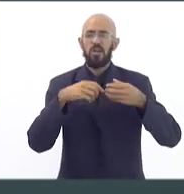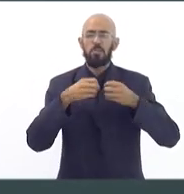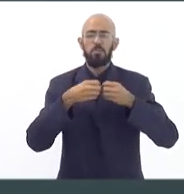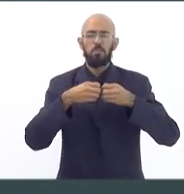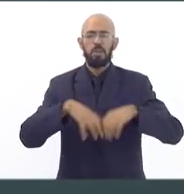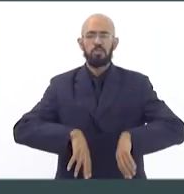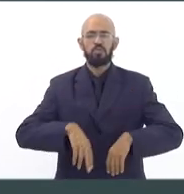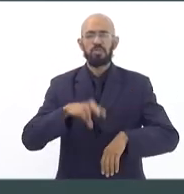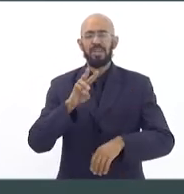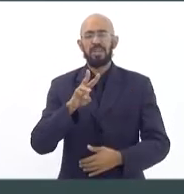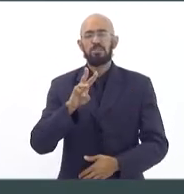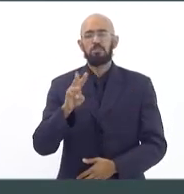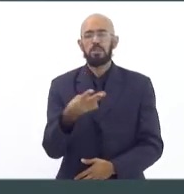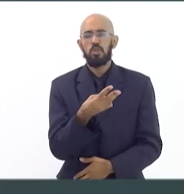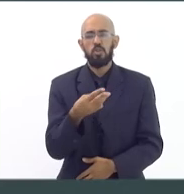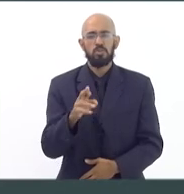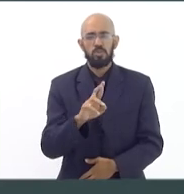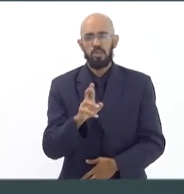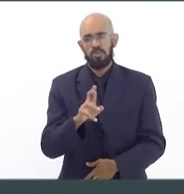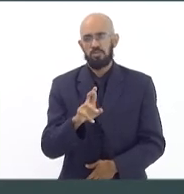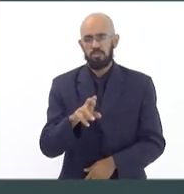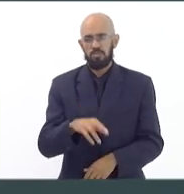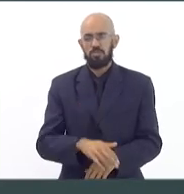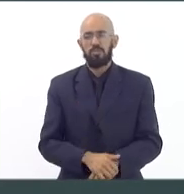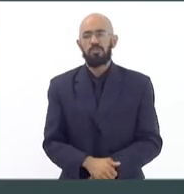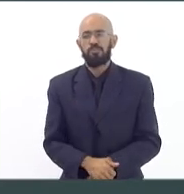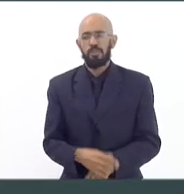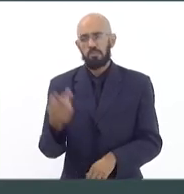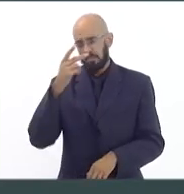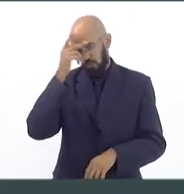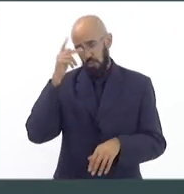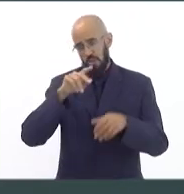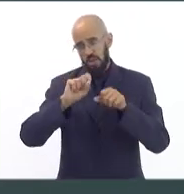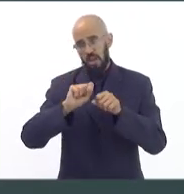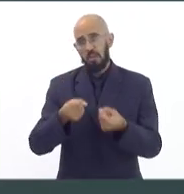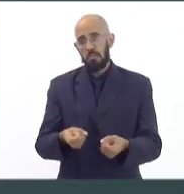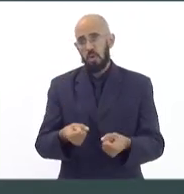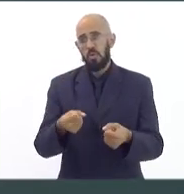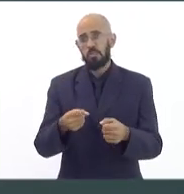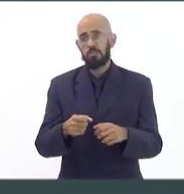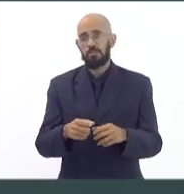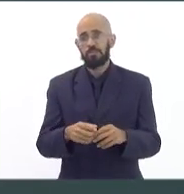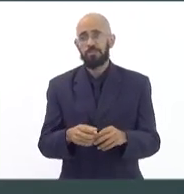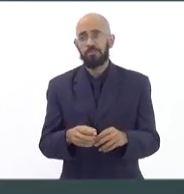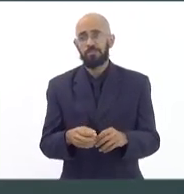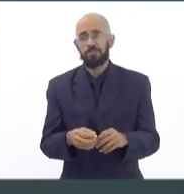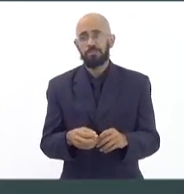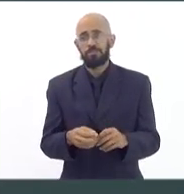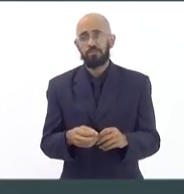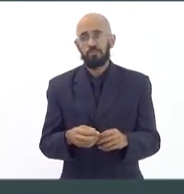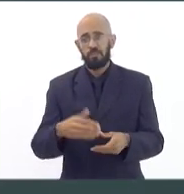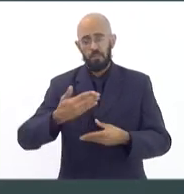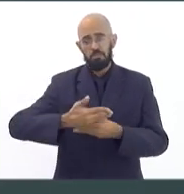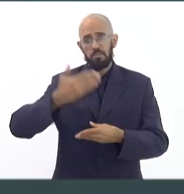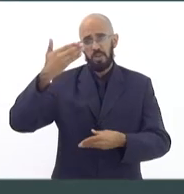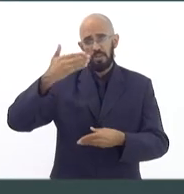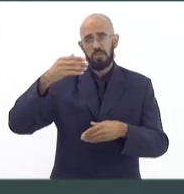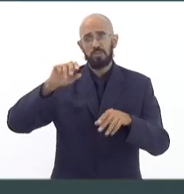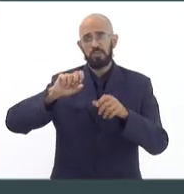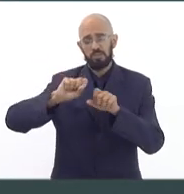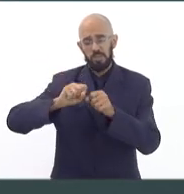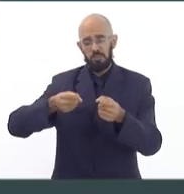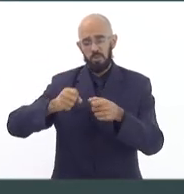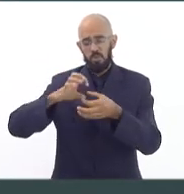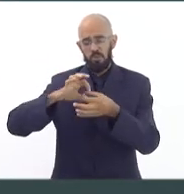de três milhões de reais é a pessoa quebrou lá o a parede comprei os